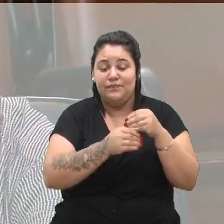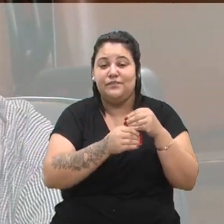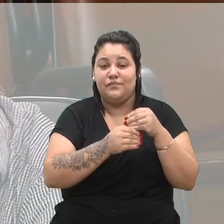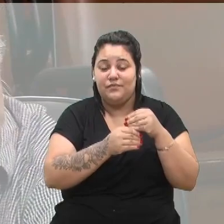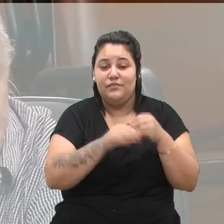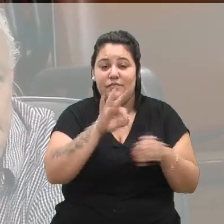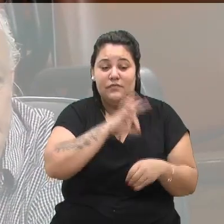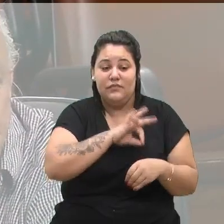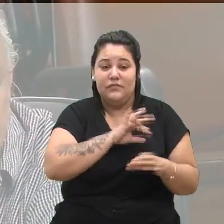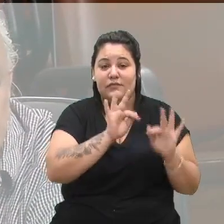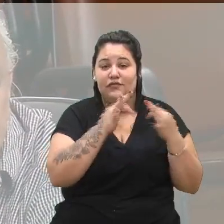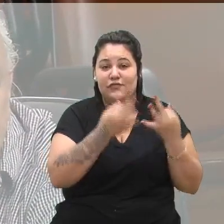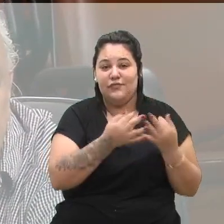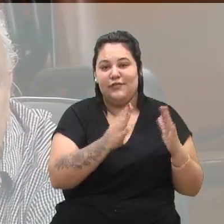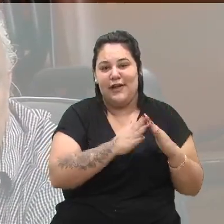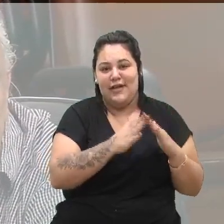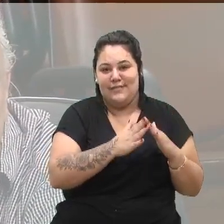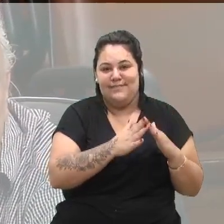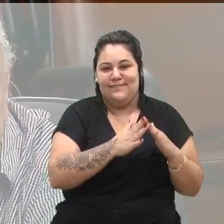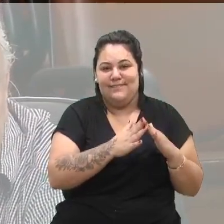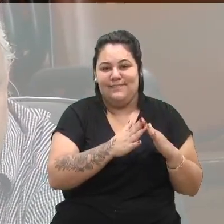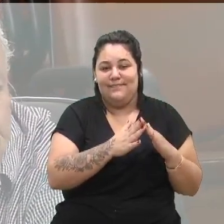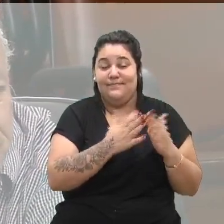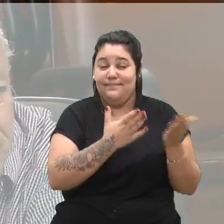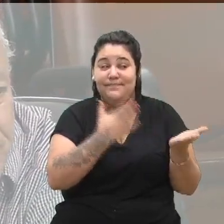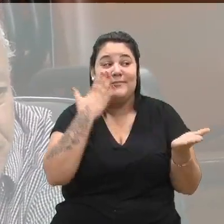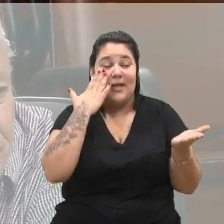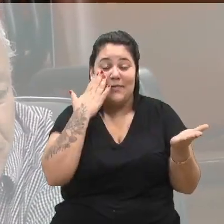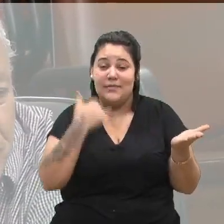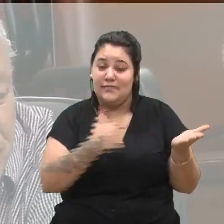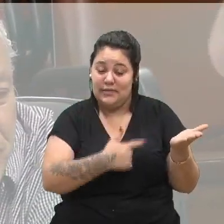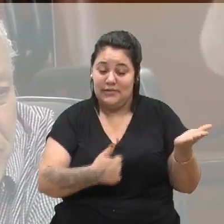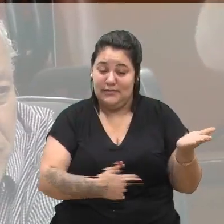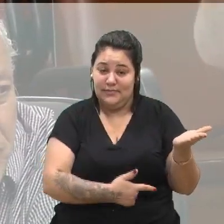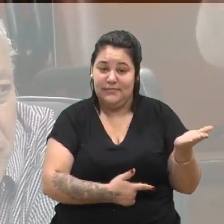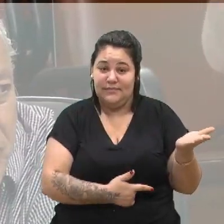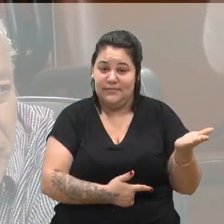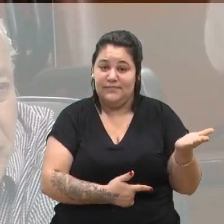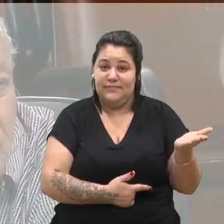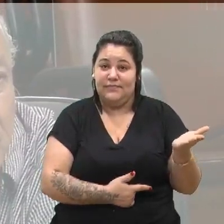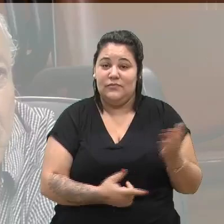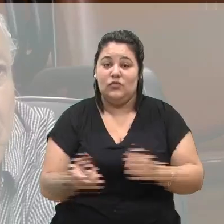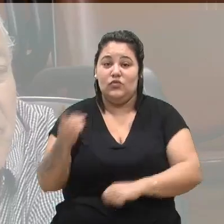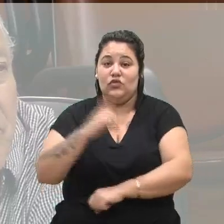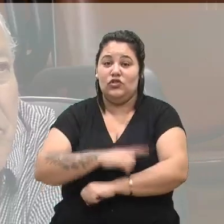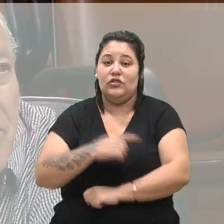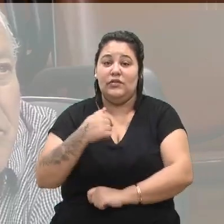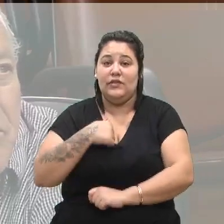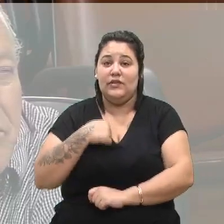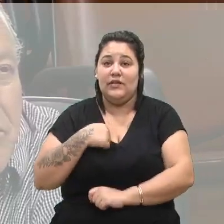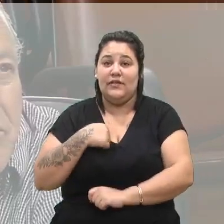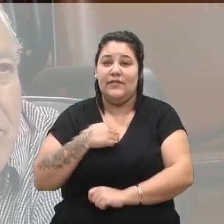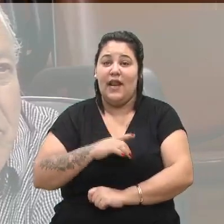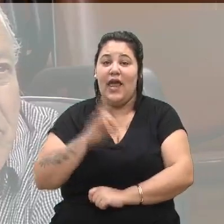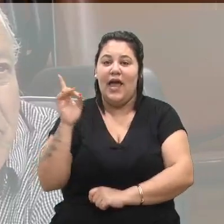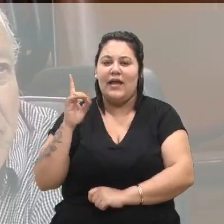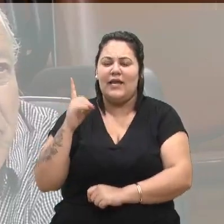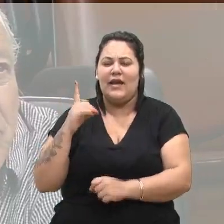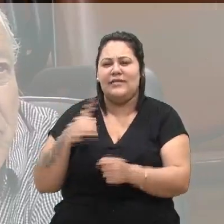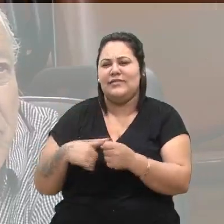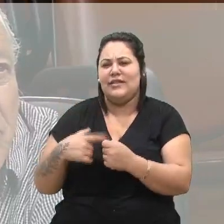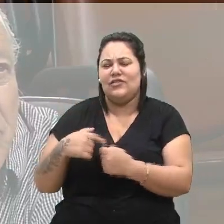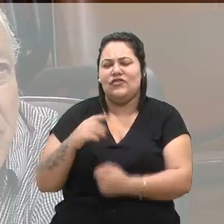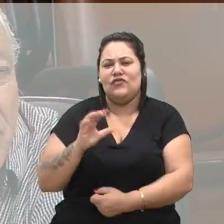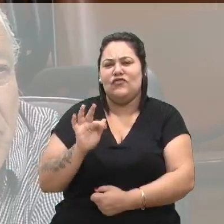família. Sabe, vereador Zanquim, um dia eu estava lá em Mundaú, lá em Fortaleza, e eu